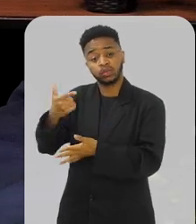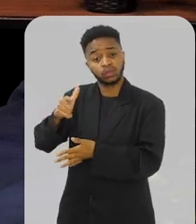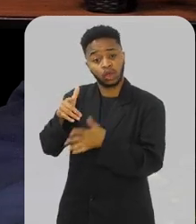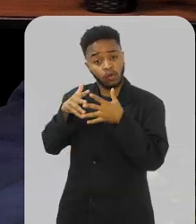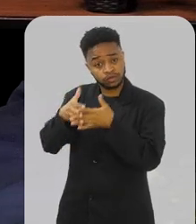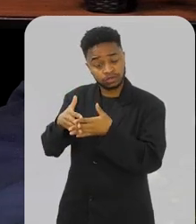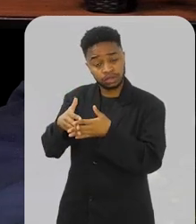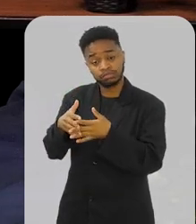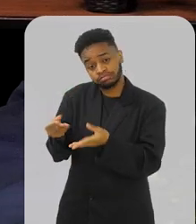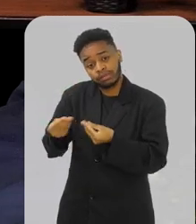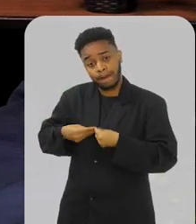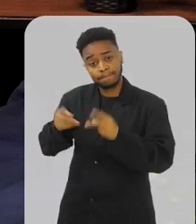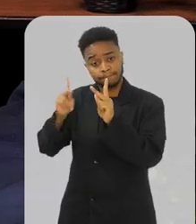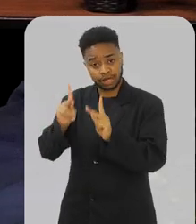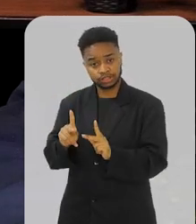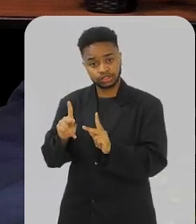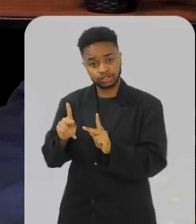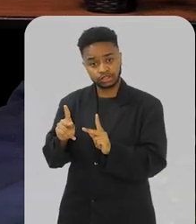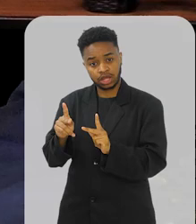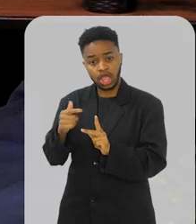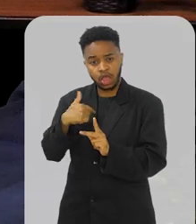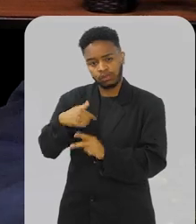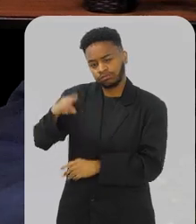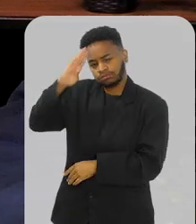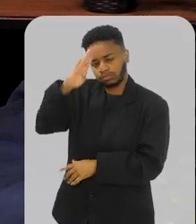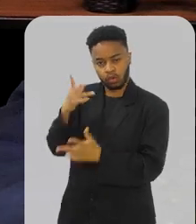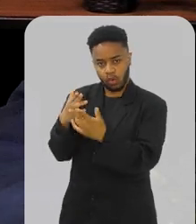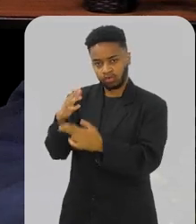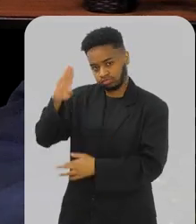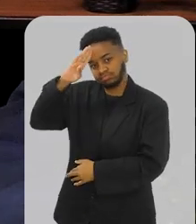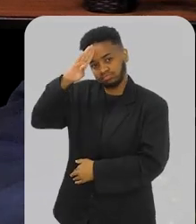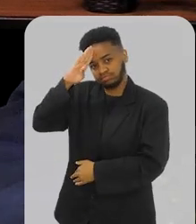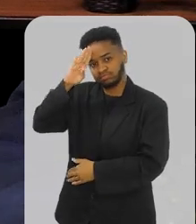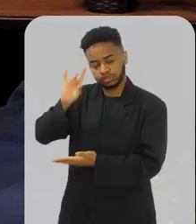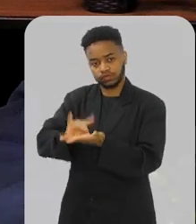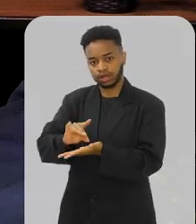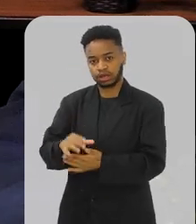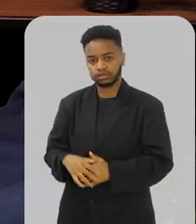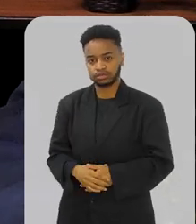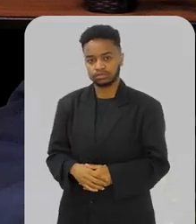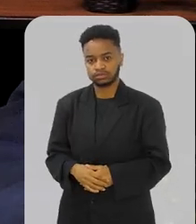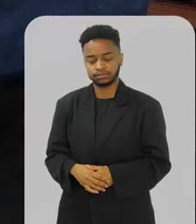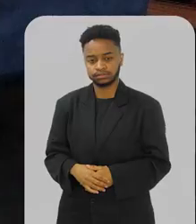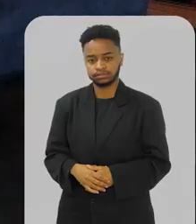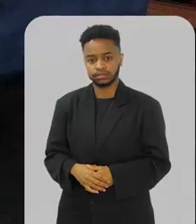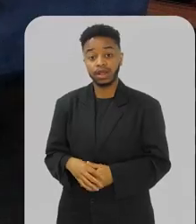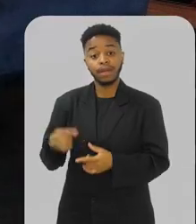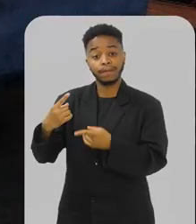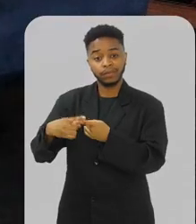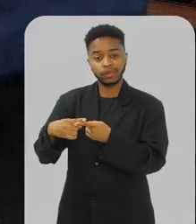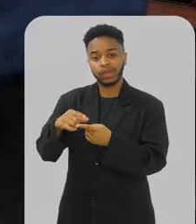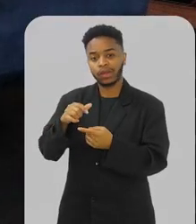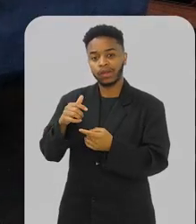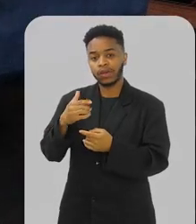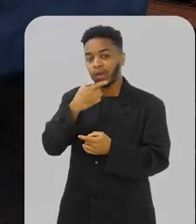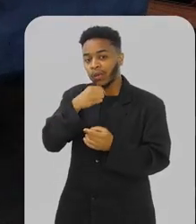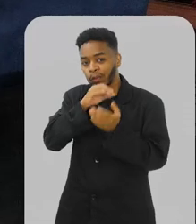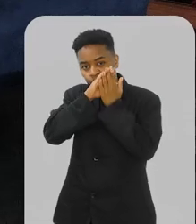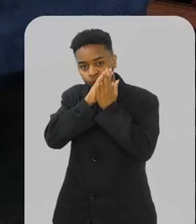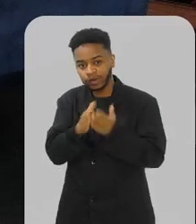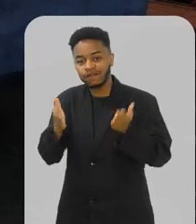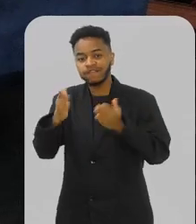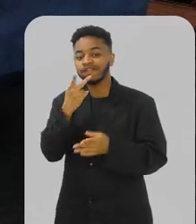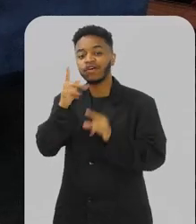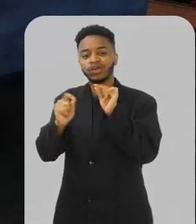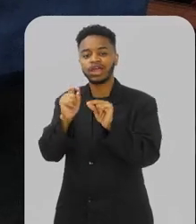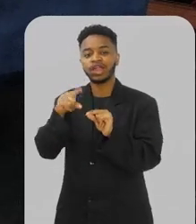tem paz. Eu sou um general, de verdade. Pai Jair dizia que o nosso